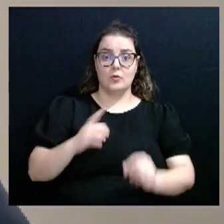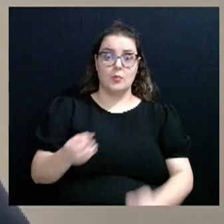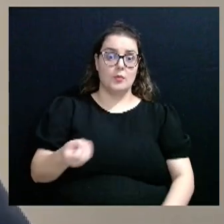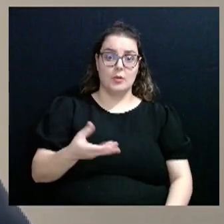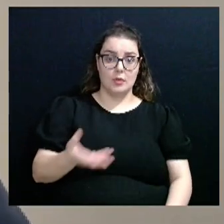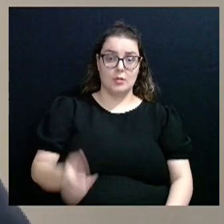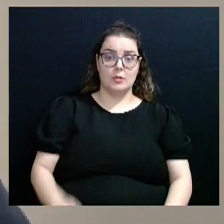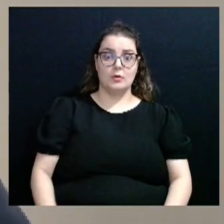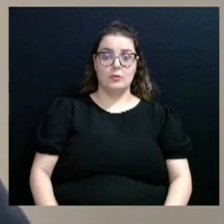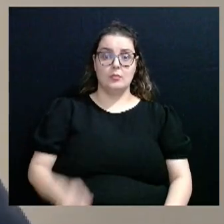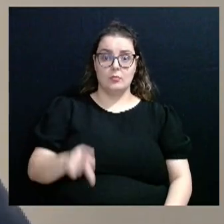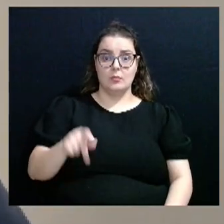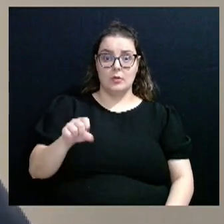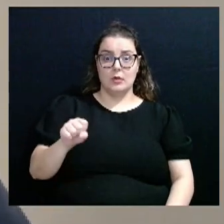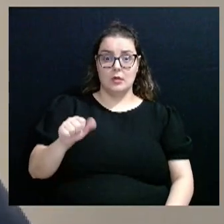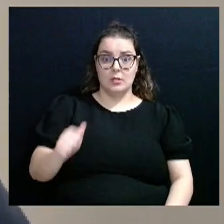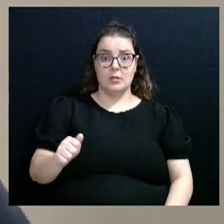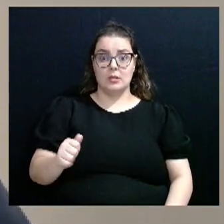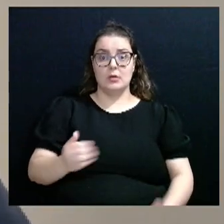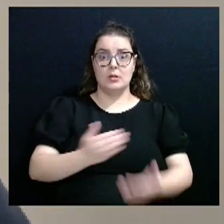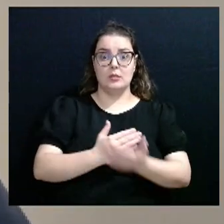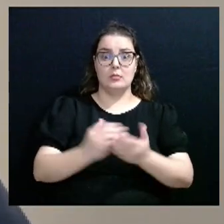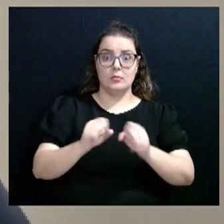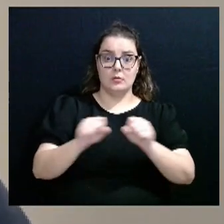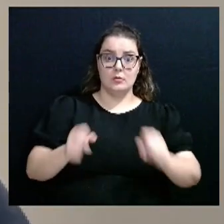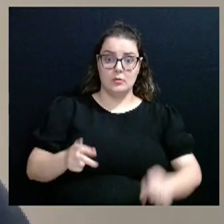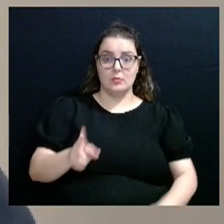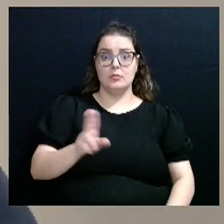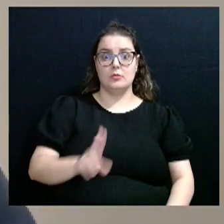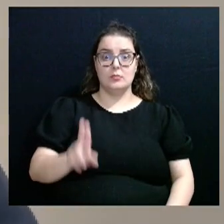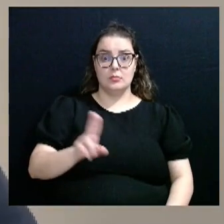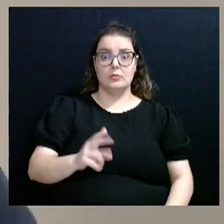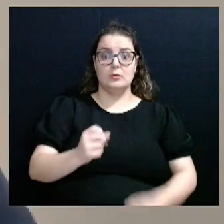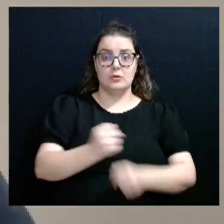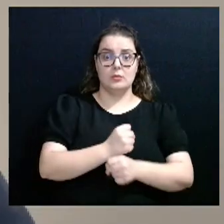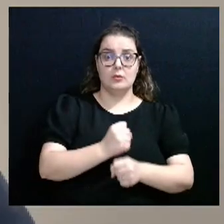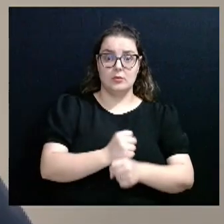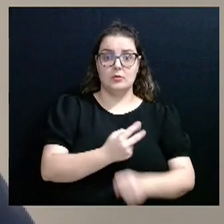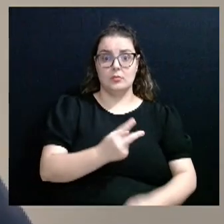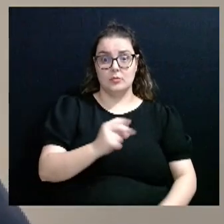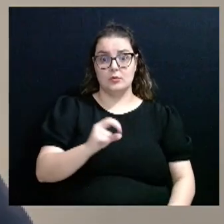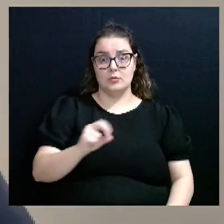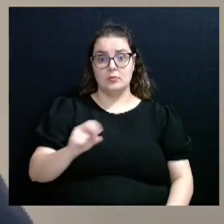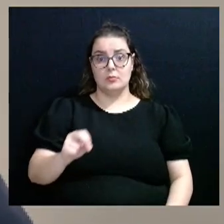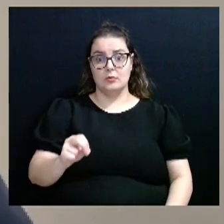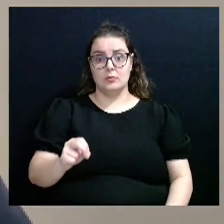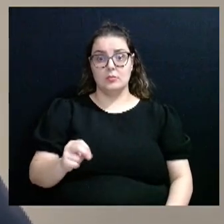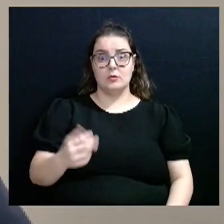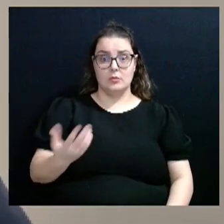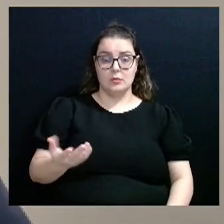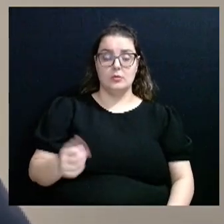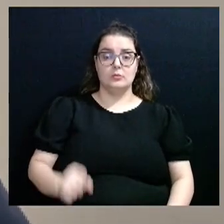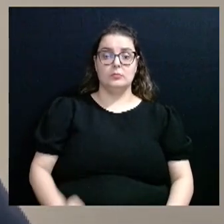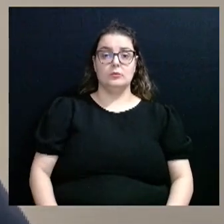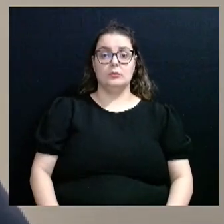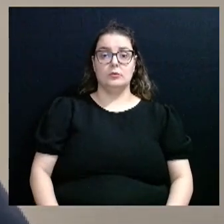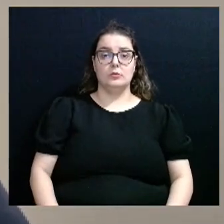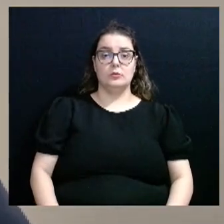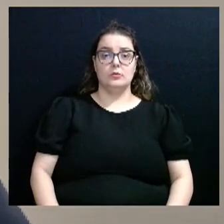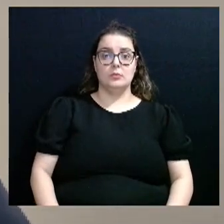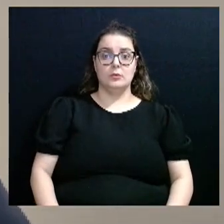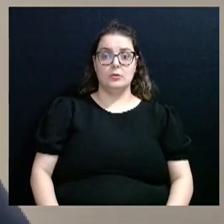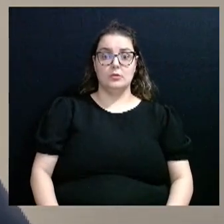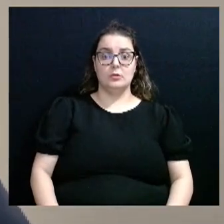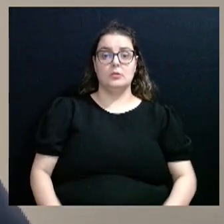ele começou a ser sistematicamente utilizado nos anos 2000, né? Então é uma coisa desse século, né? E a partir daí a